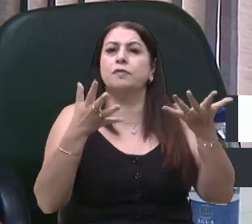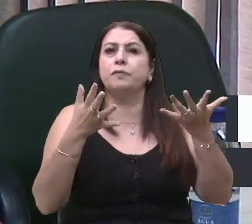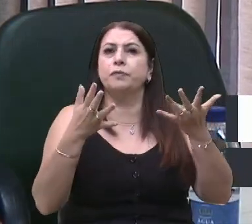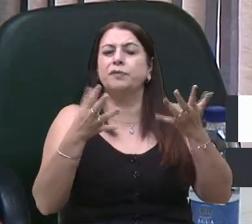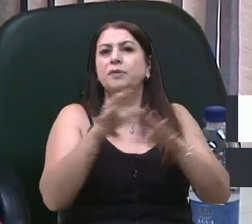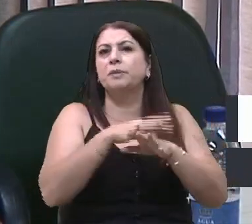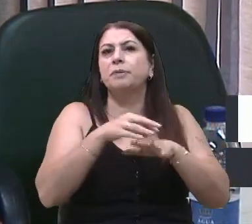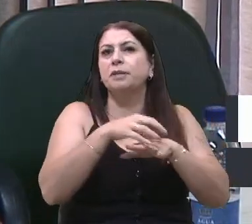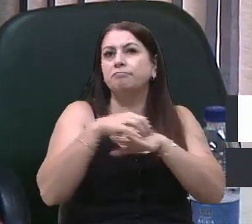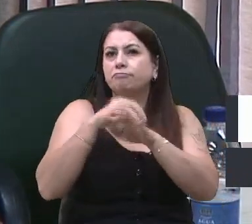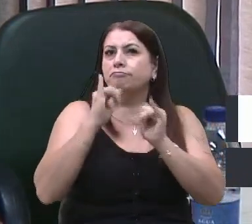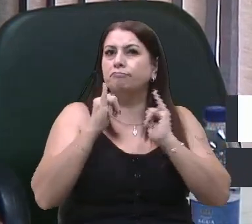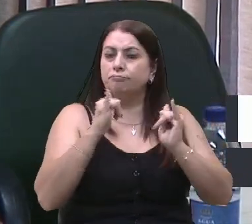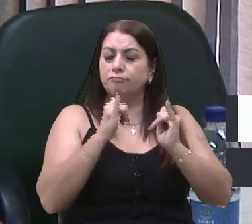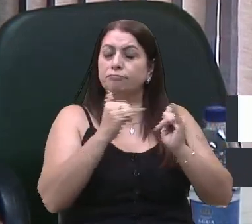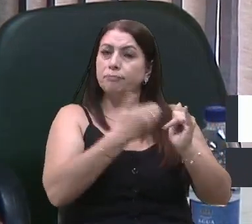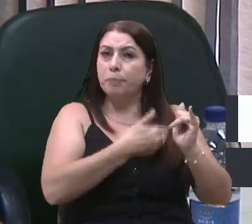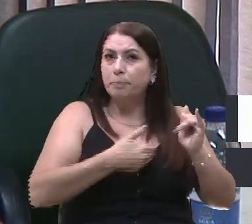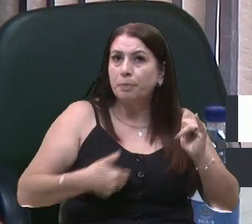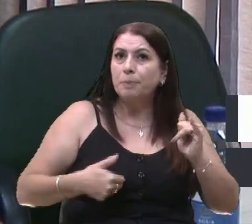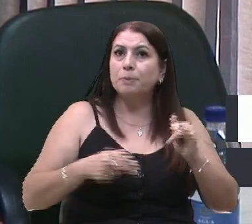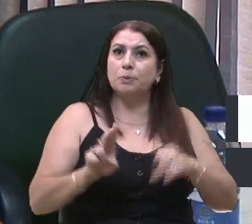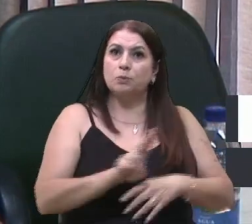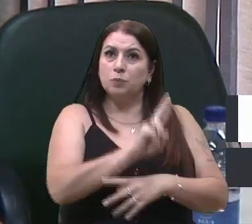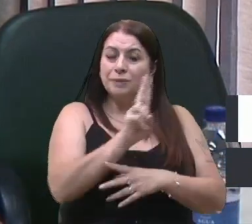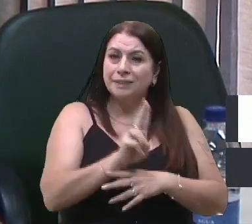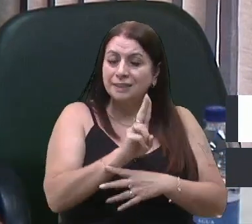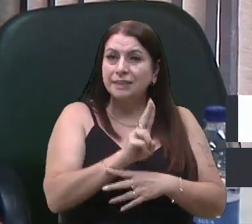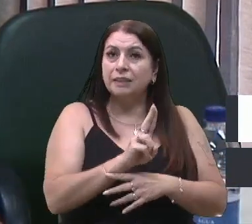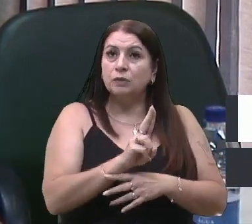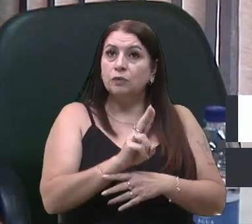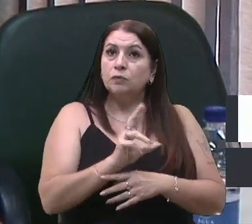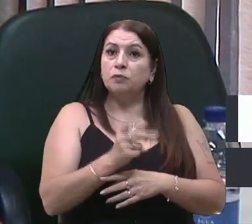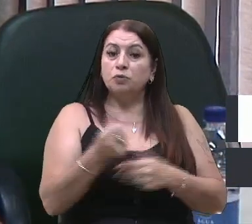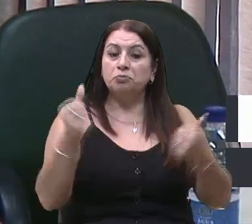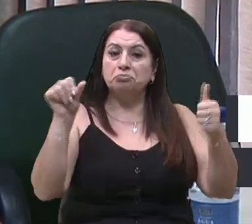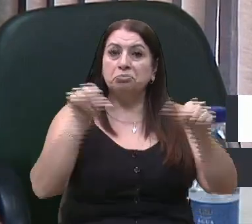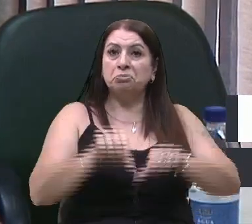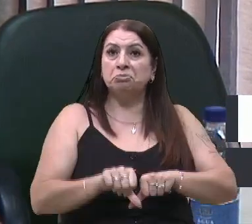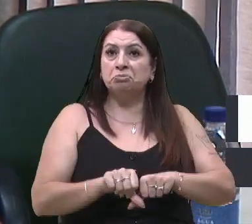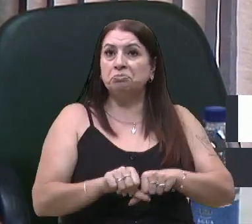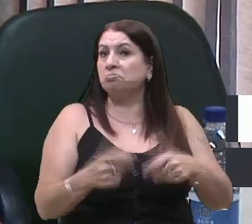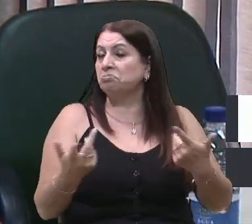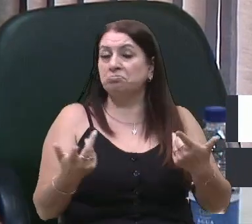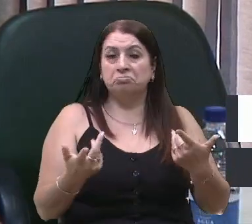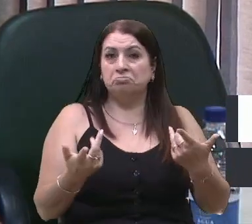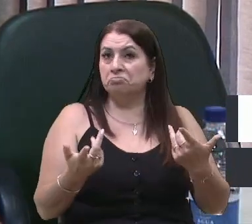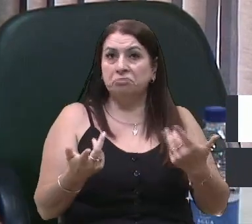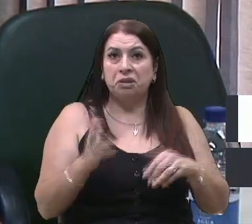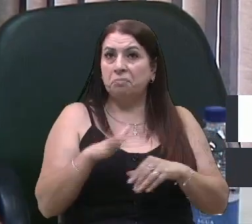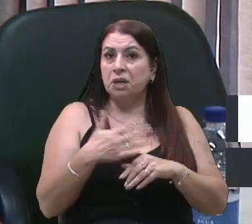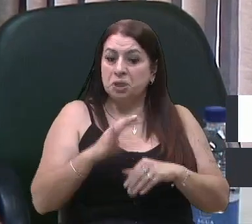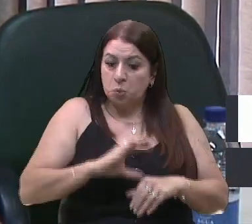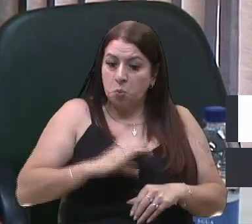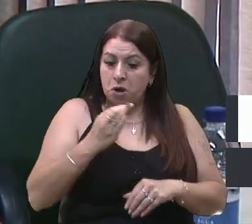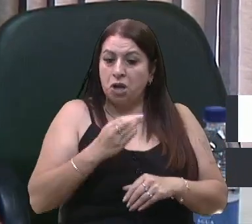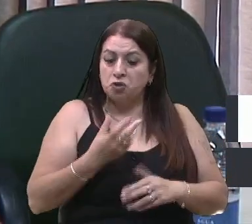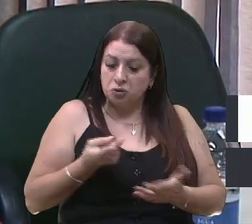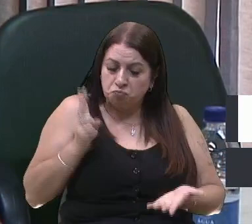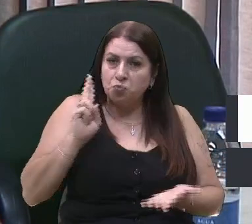de incentivo ao transporte público, da utilização. Foi tudo água abaixo, ninguém mais teve coragem de assumir